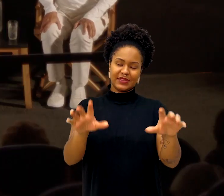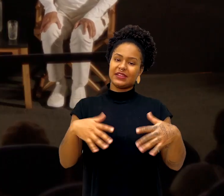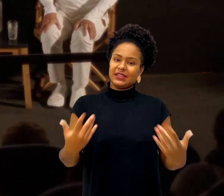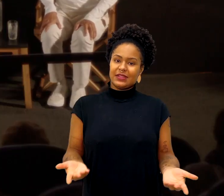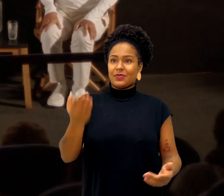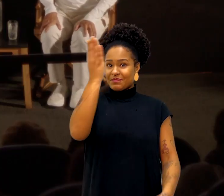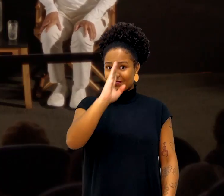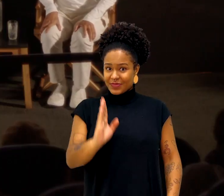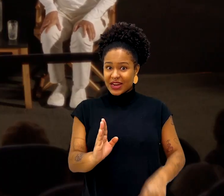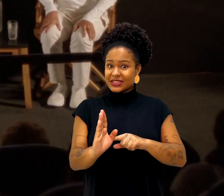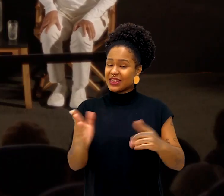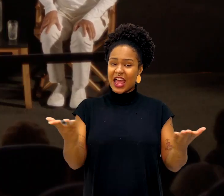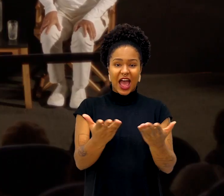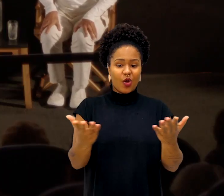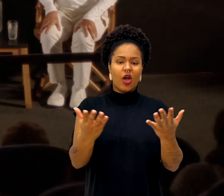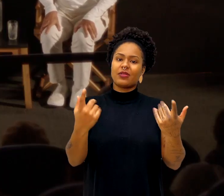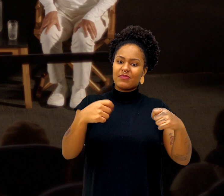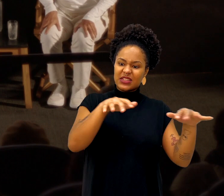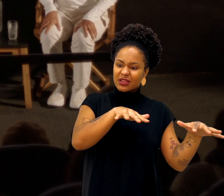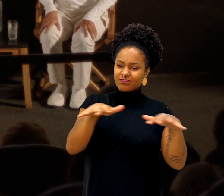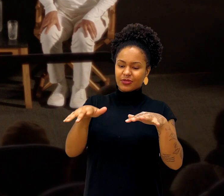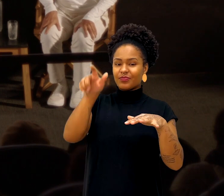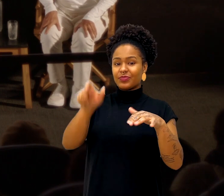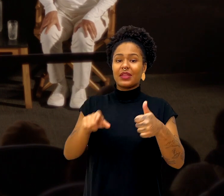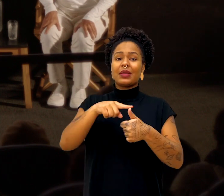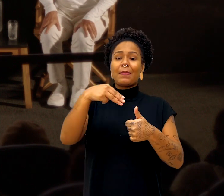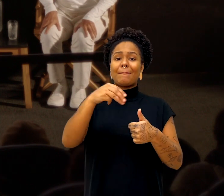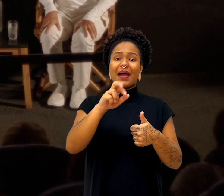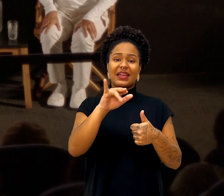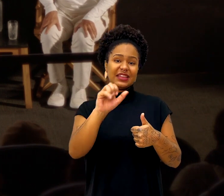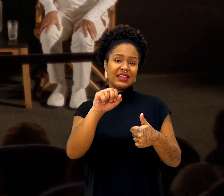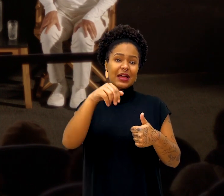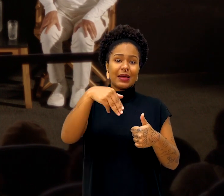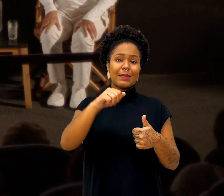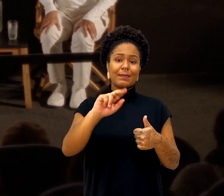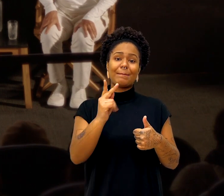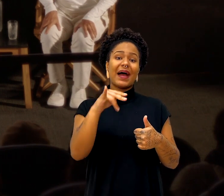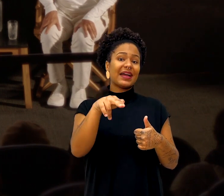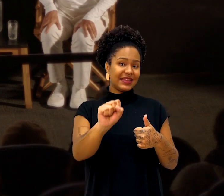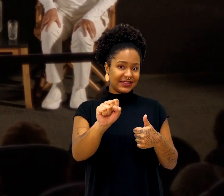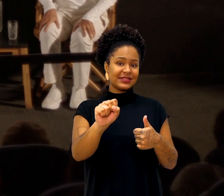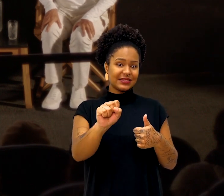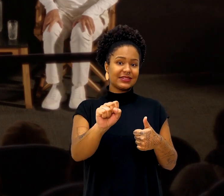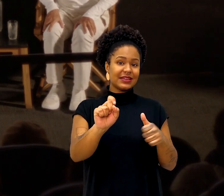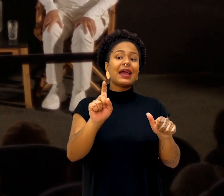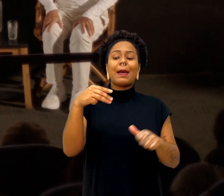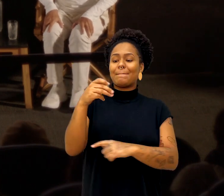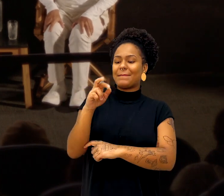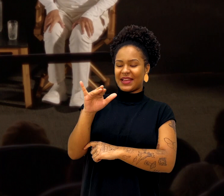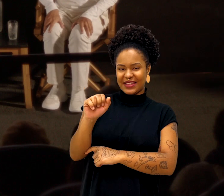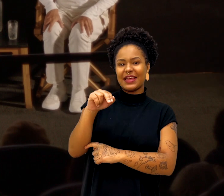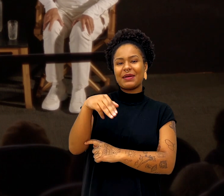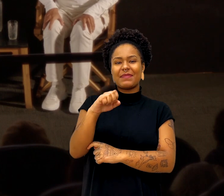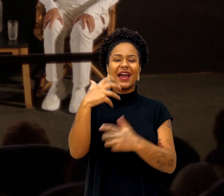Então, Brasil, chegou a vez de ouvir as Marias... Como é que é, gente? De ouvir as